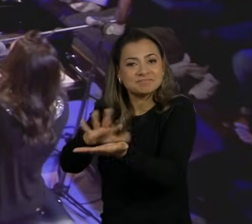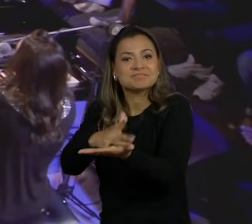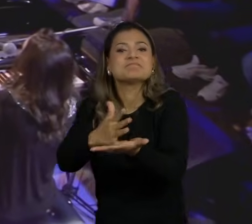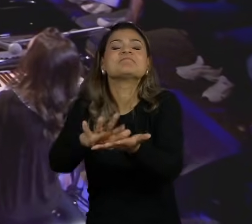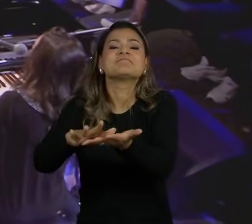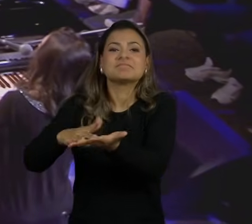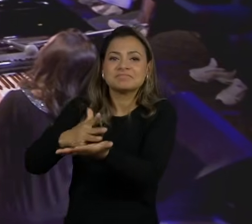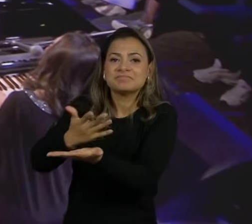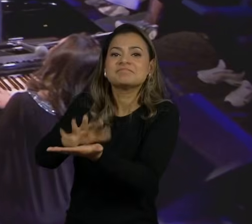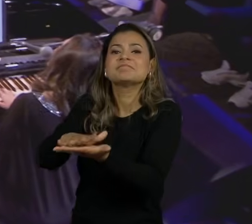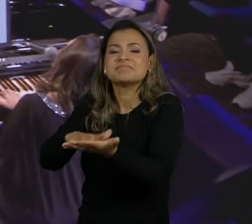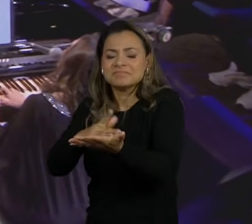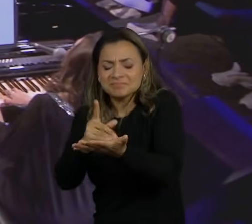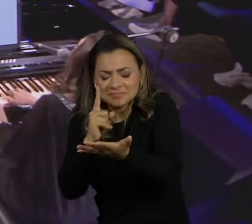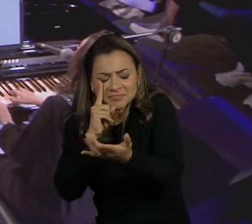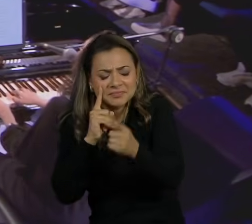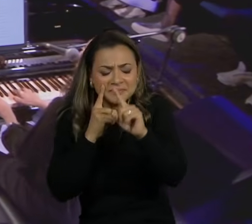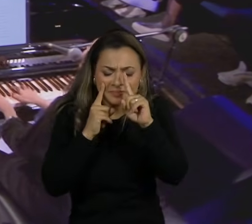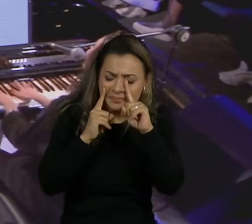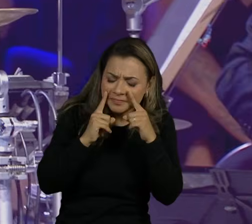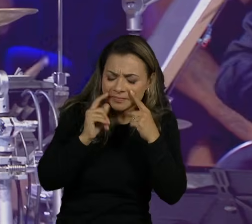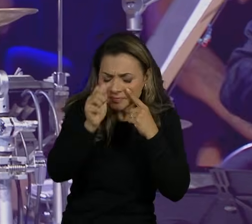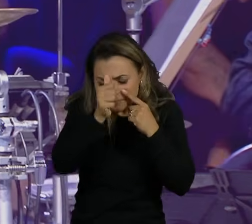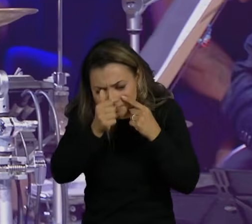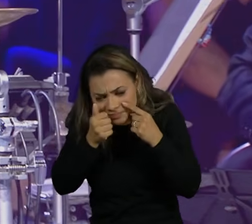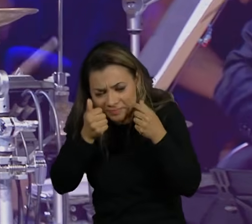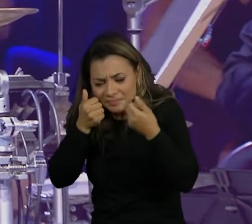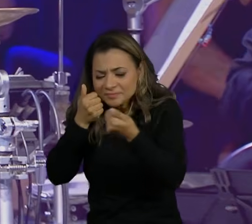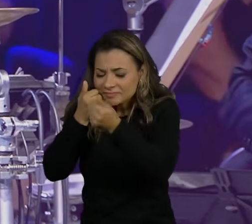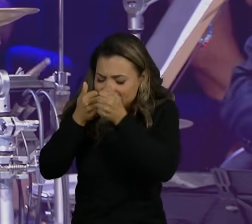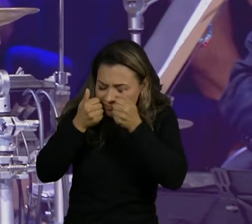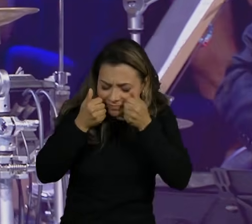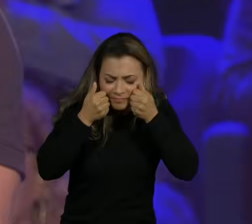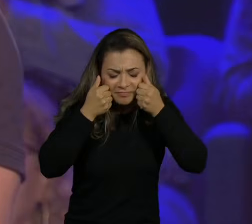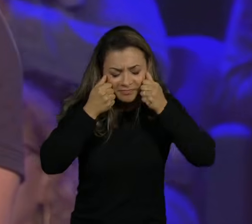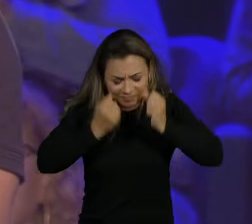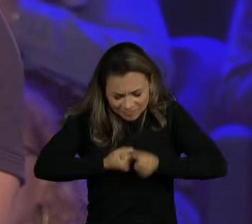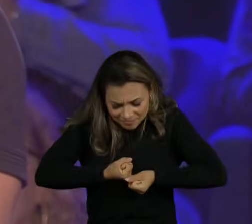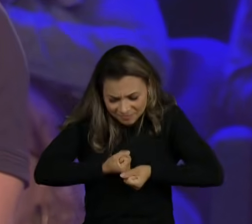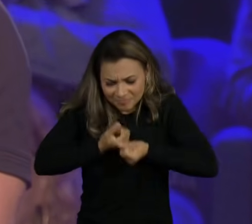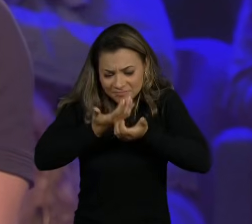A lágrima clara sobre a pele escura,